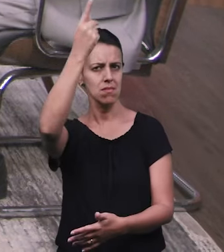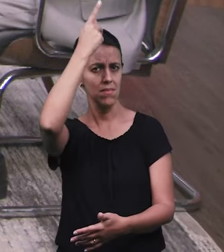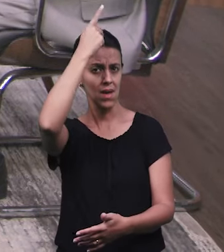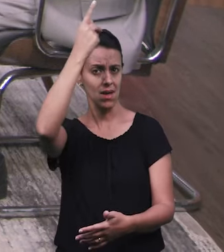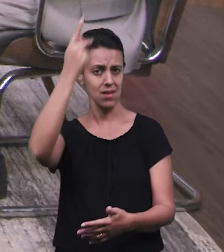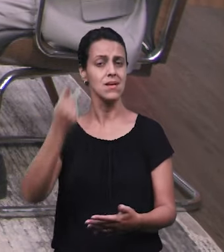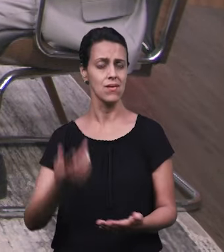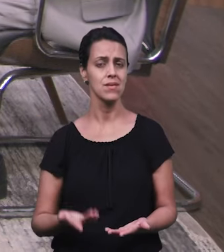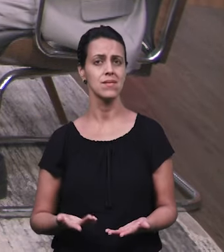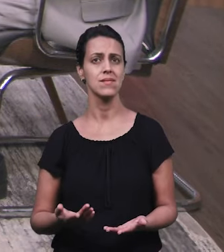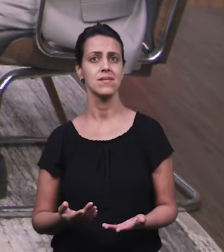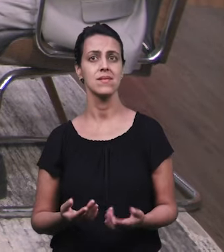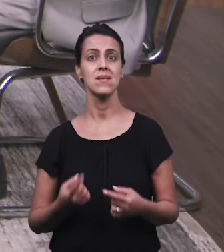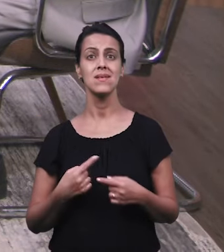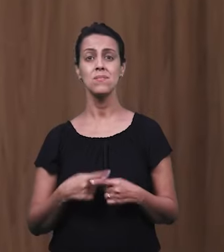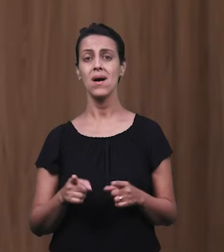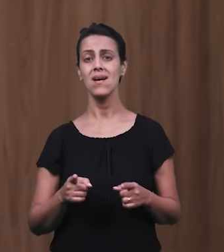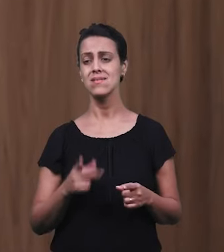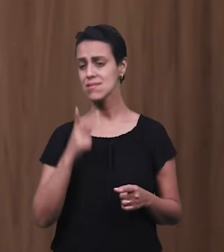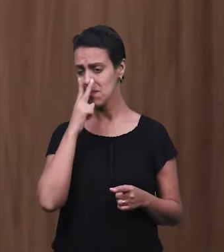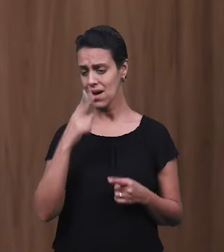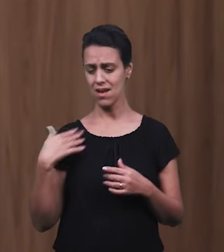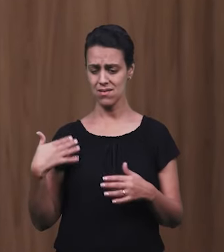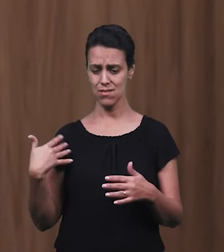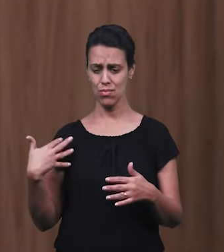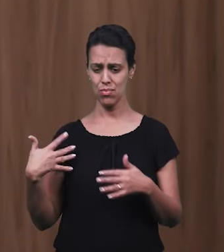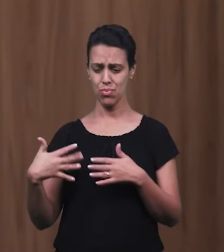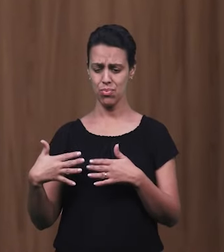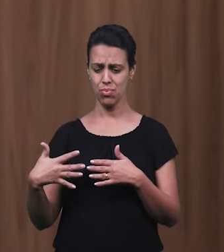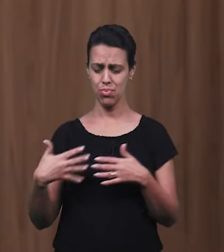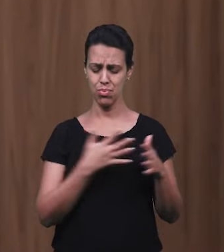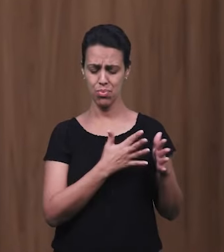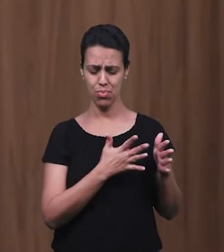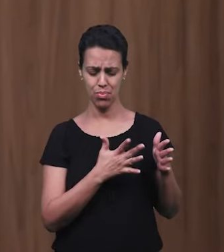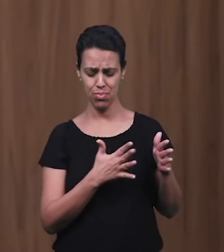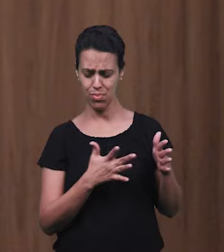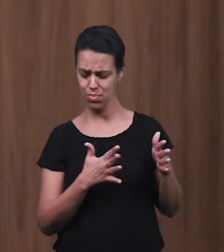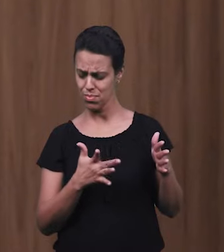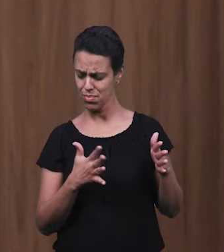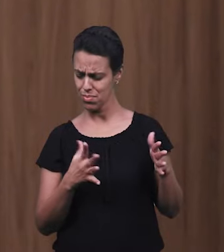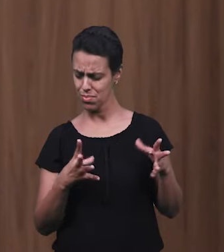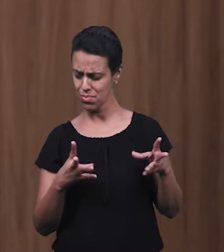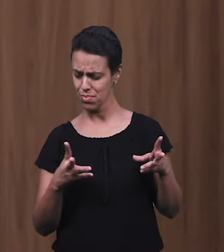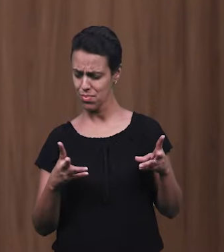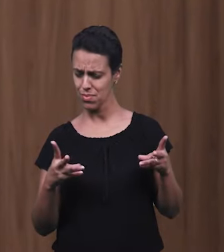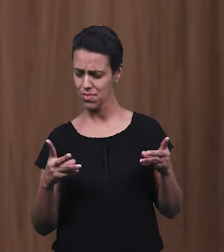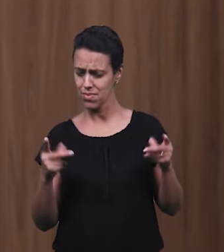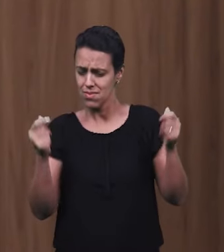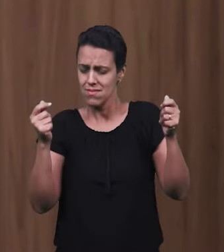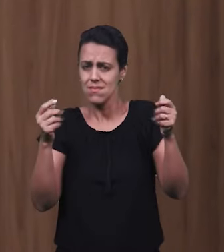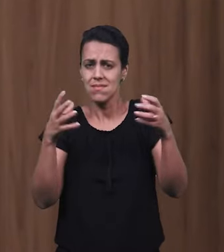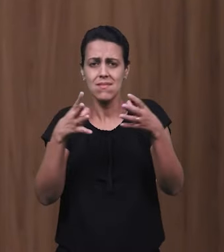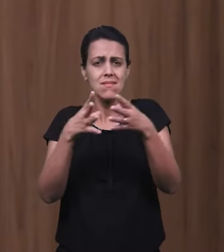Esse discurso se perdeu, porque o que se perdeu ali, o